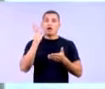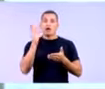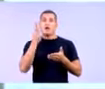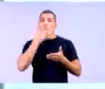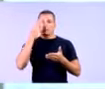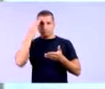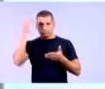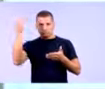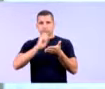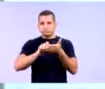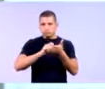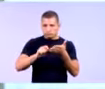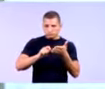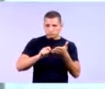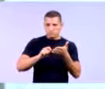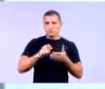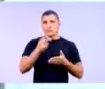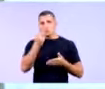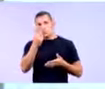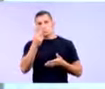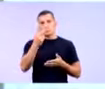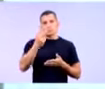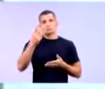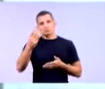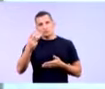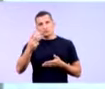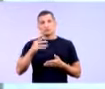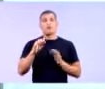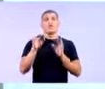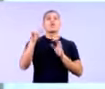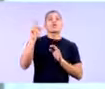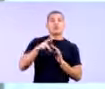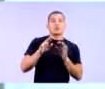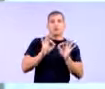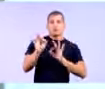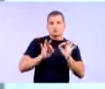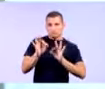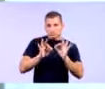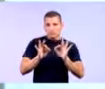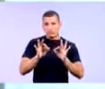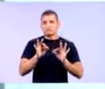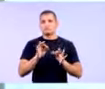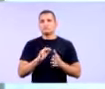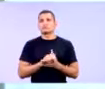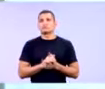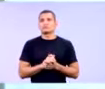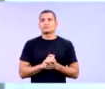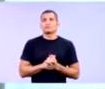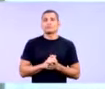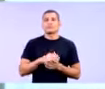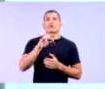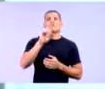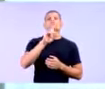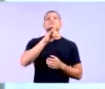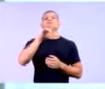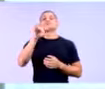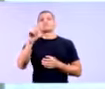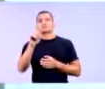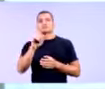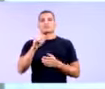livro, se teve um autor ou 3 autores, quem foi o organizador, se tiver mais de 3 autores, quando que foi publicado o